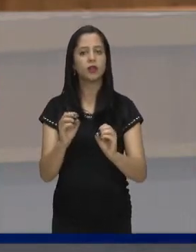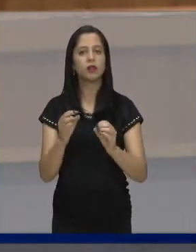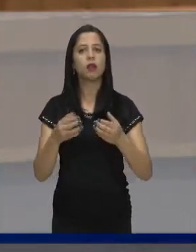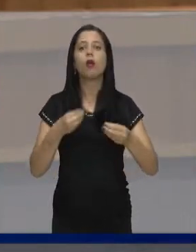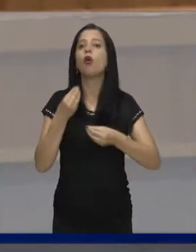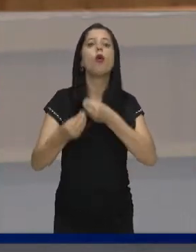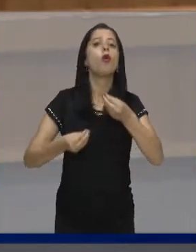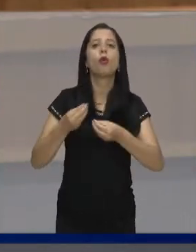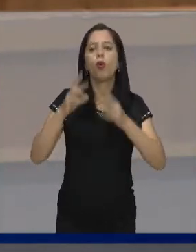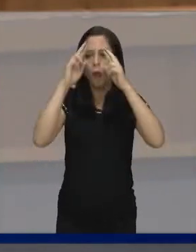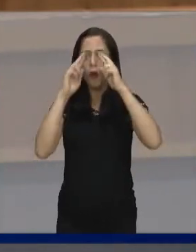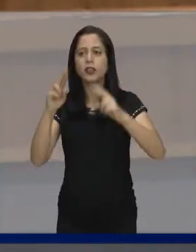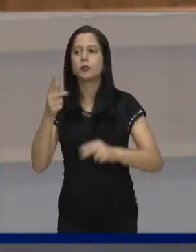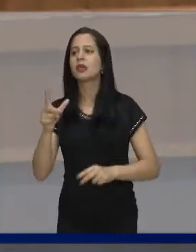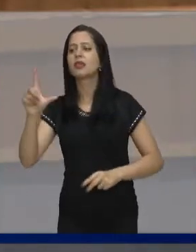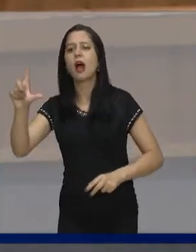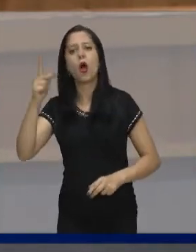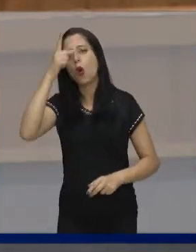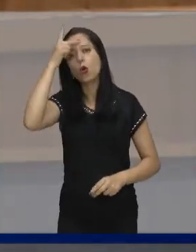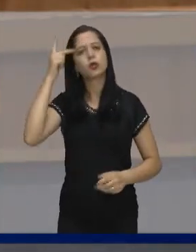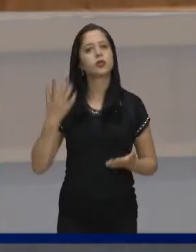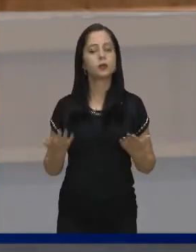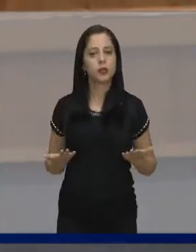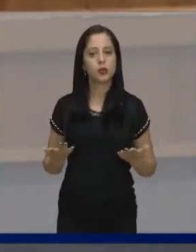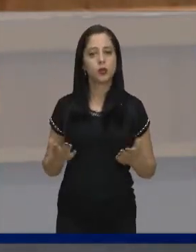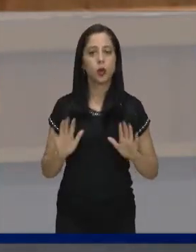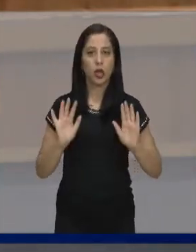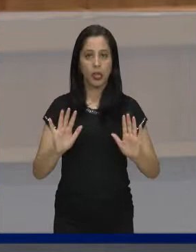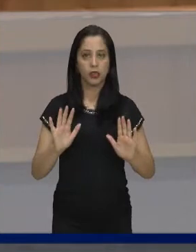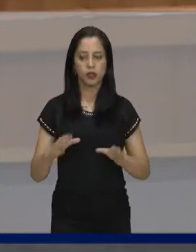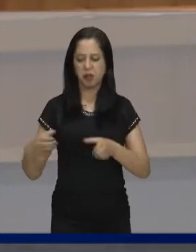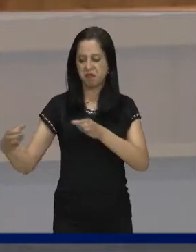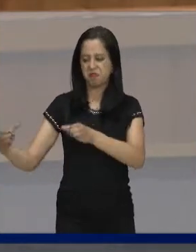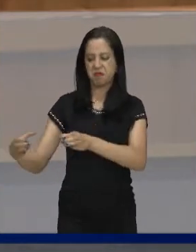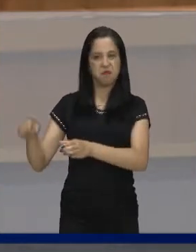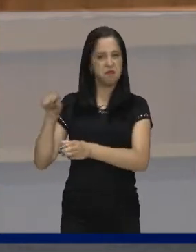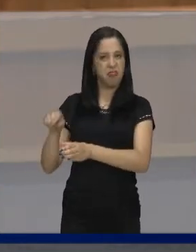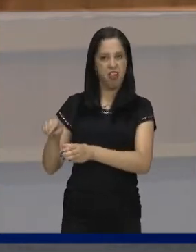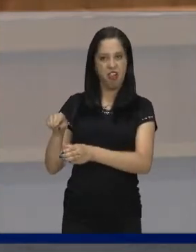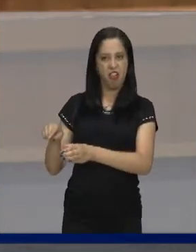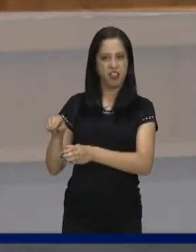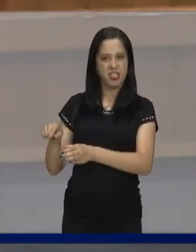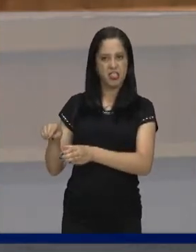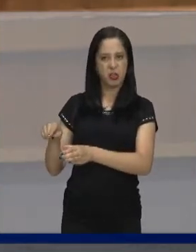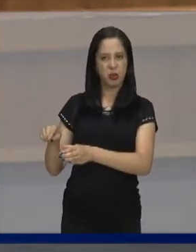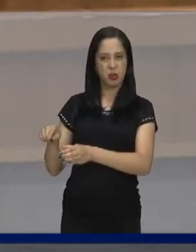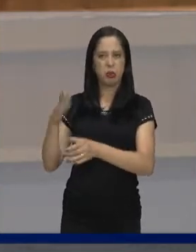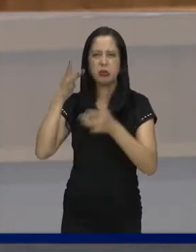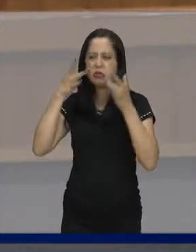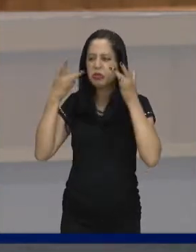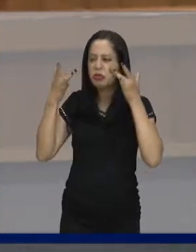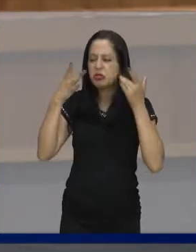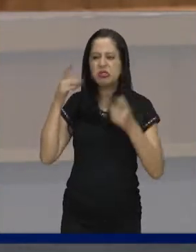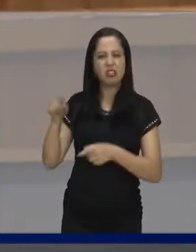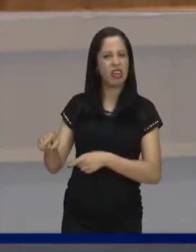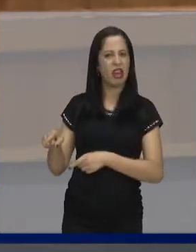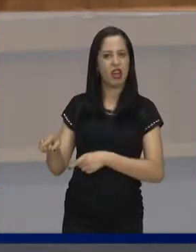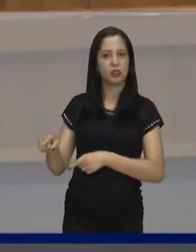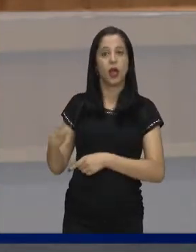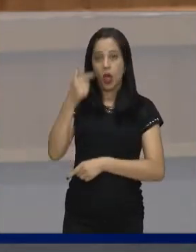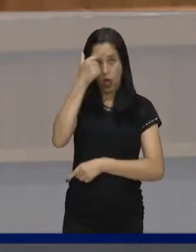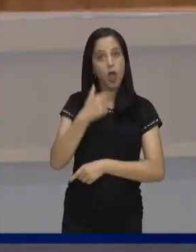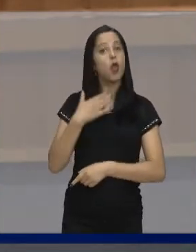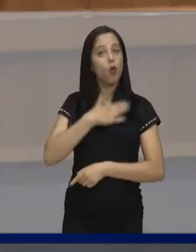registro, né, contra esse grupo que faz. Eu sou uma pessoa que gosta do